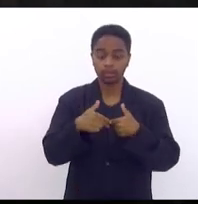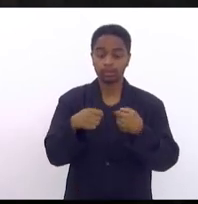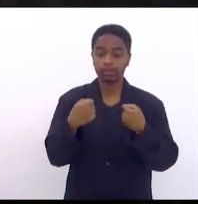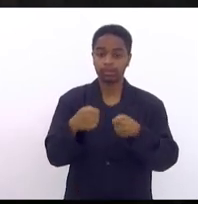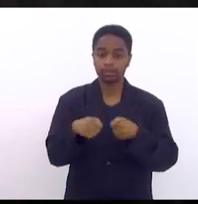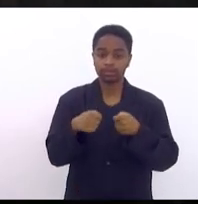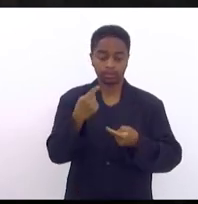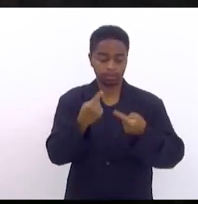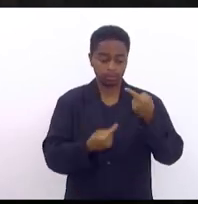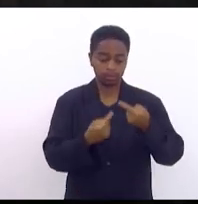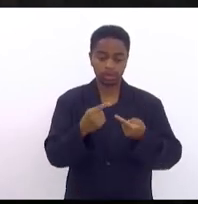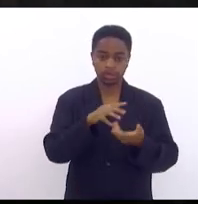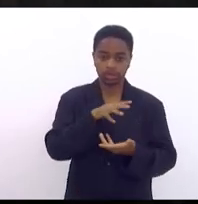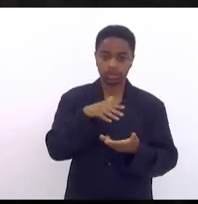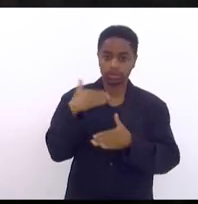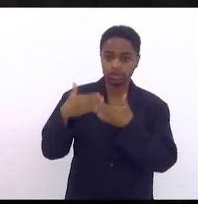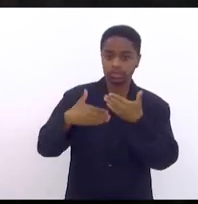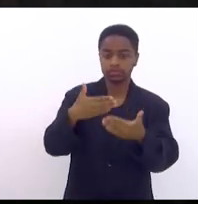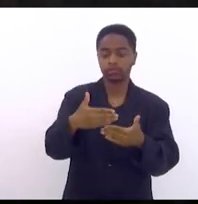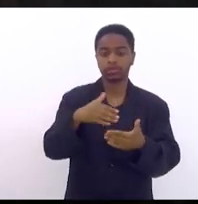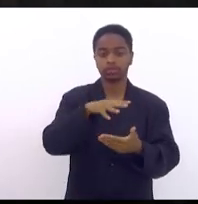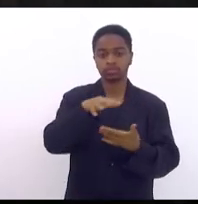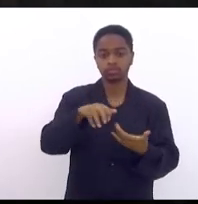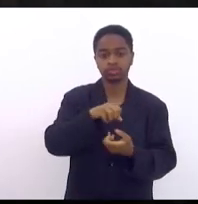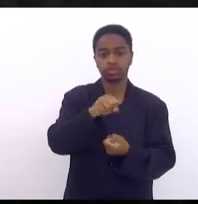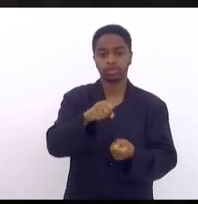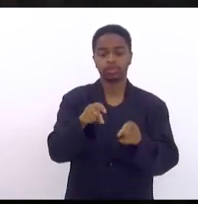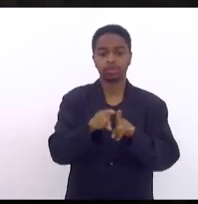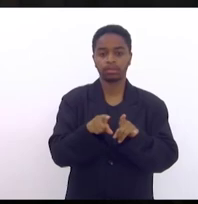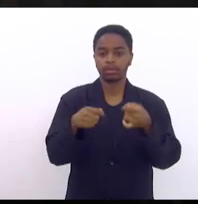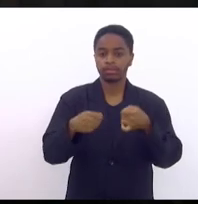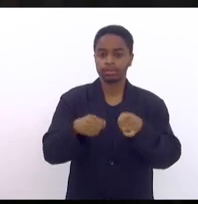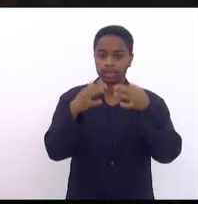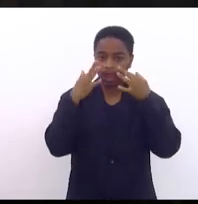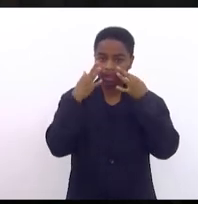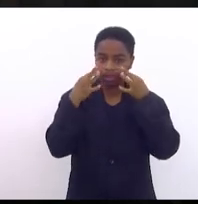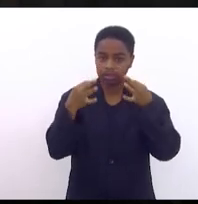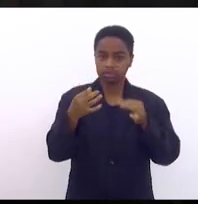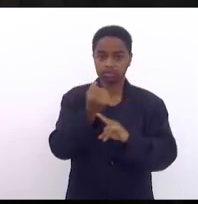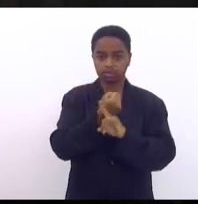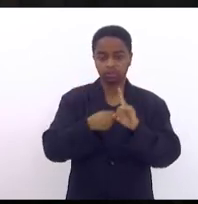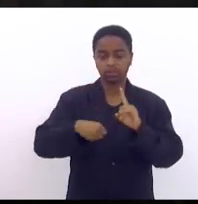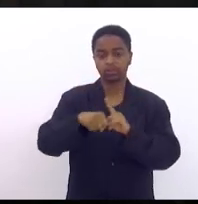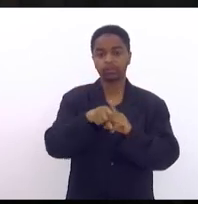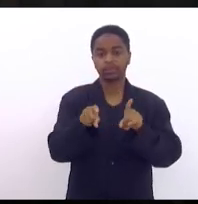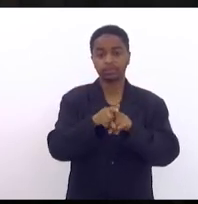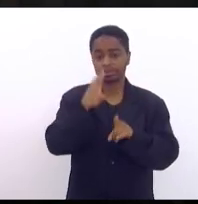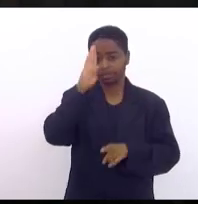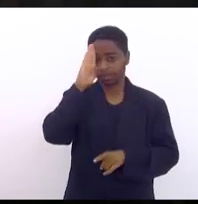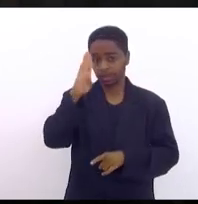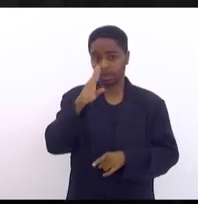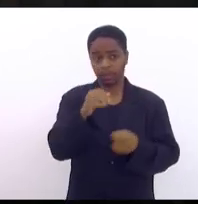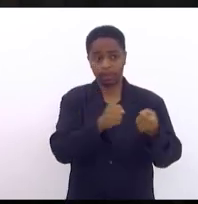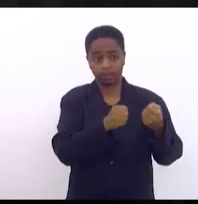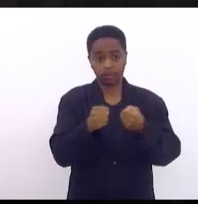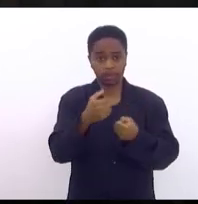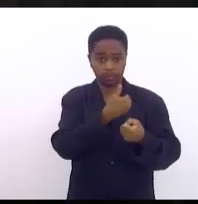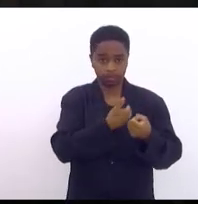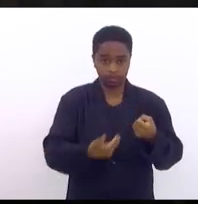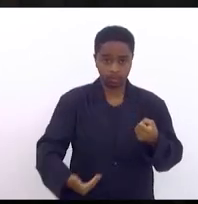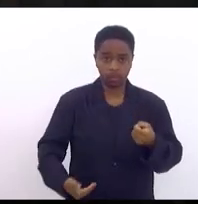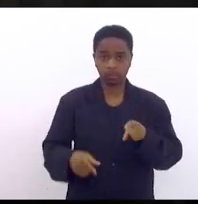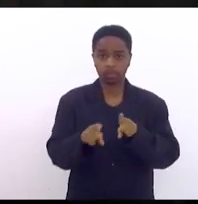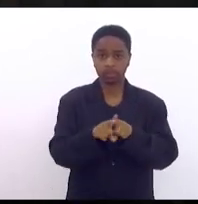política de desenvolvimento sustentável, por isso que merece toda a atenção da sociedade e, sobretudo, do poder público,